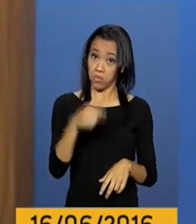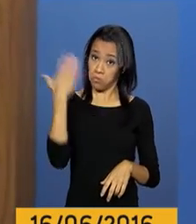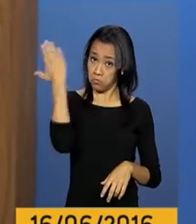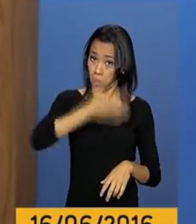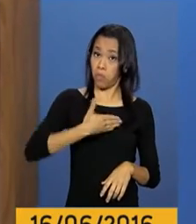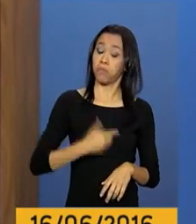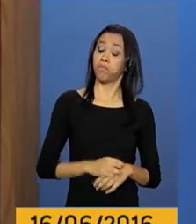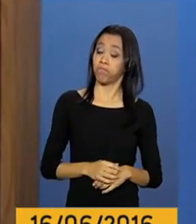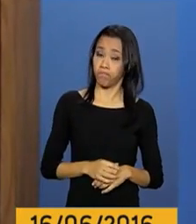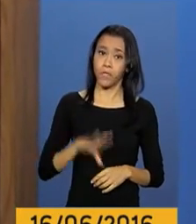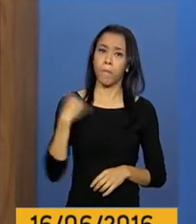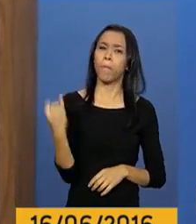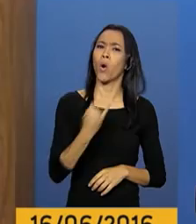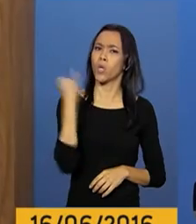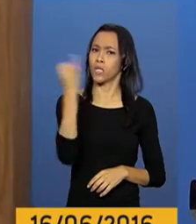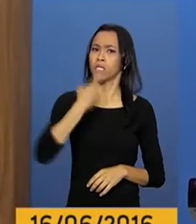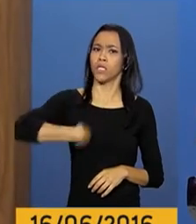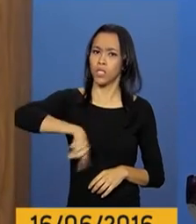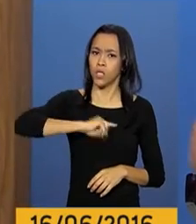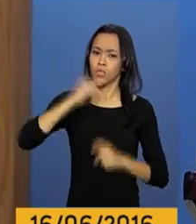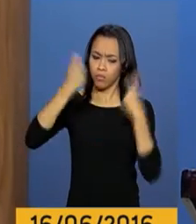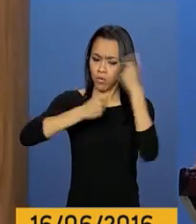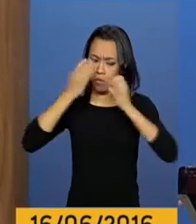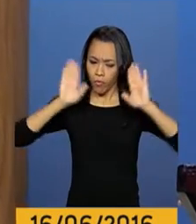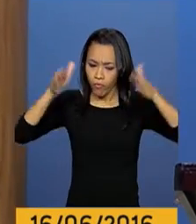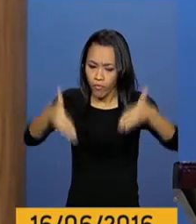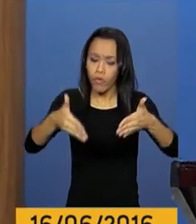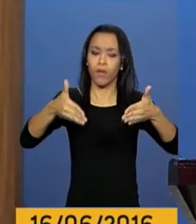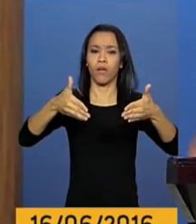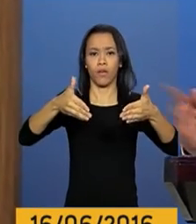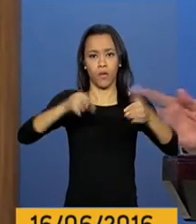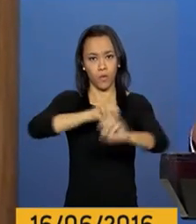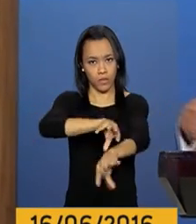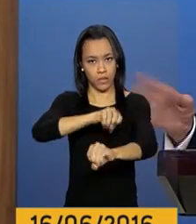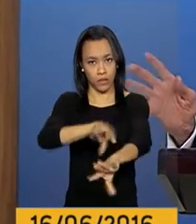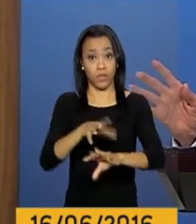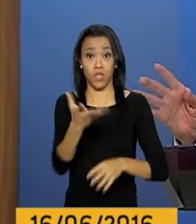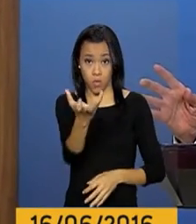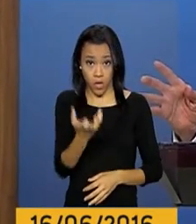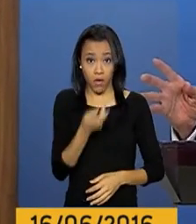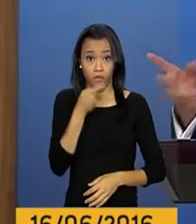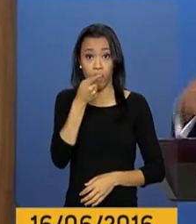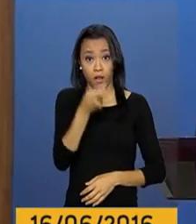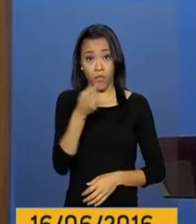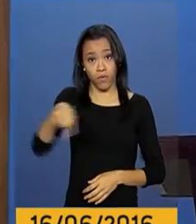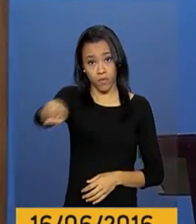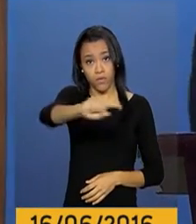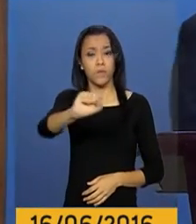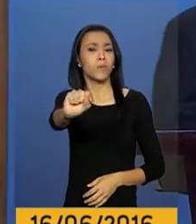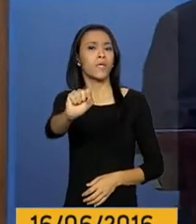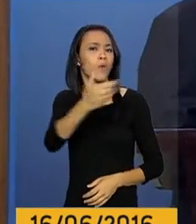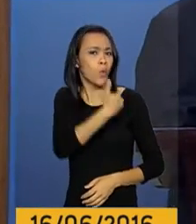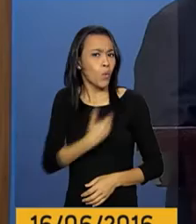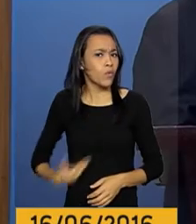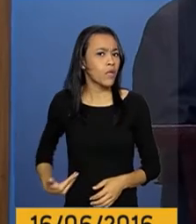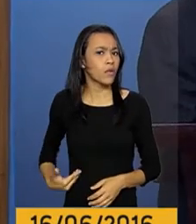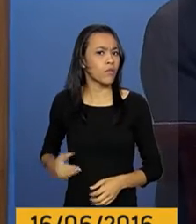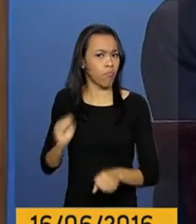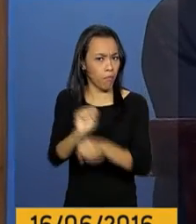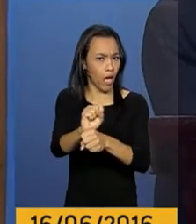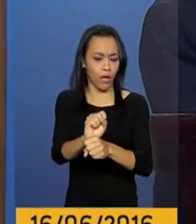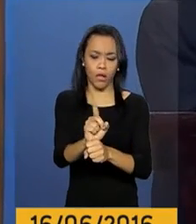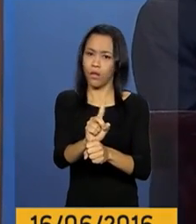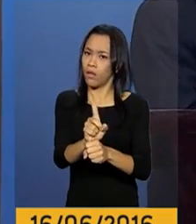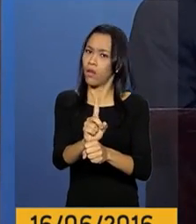ministro, a importância que nós damos à educação. Mas há um fato adicional que eu quero aqui acrescentar. É mostrar que o governo não para. O